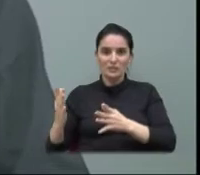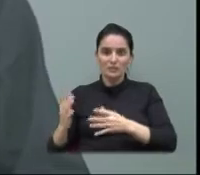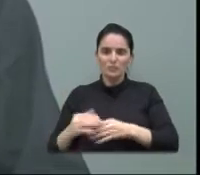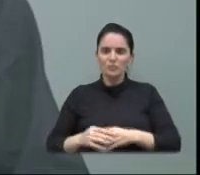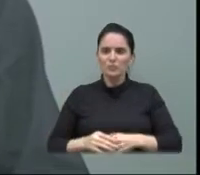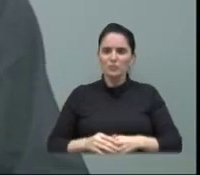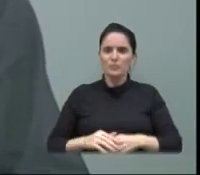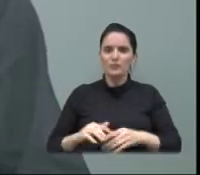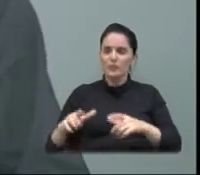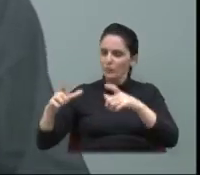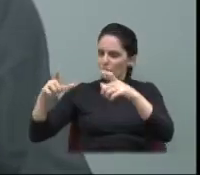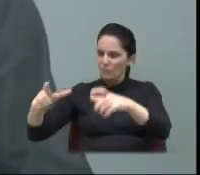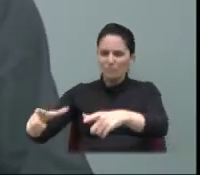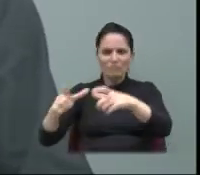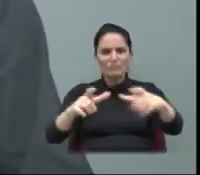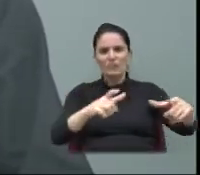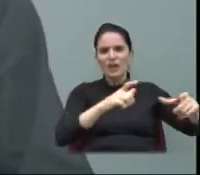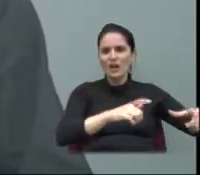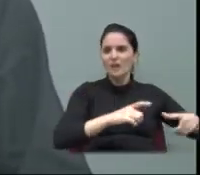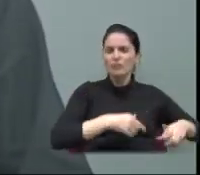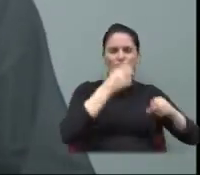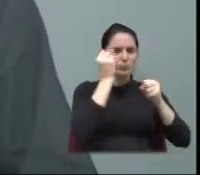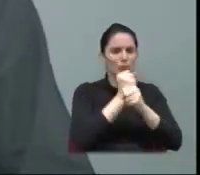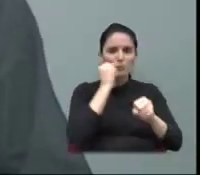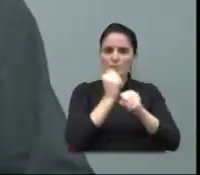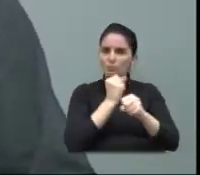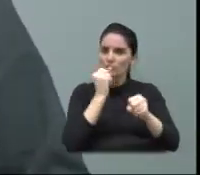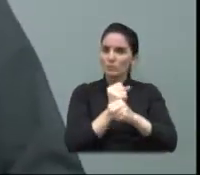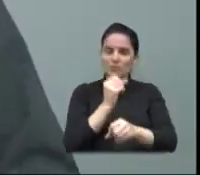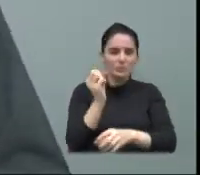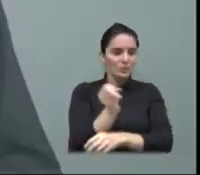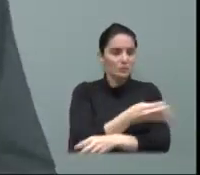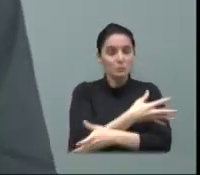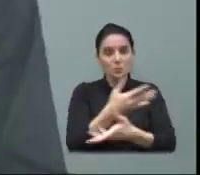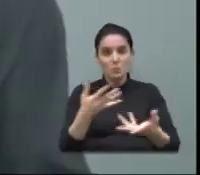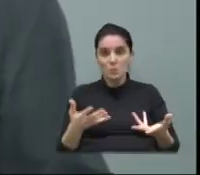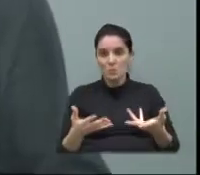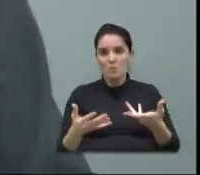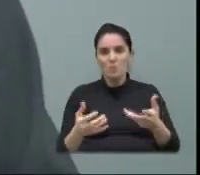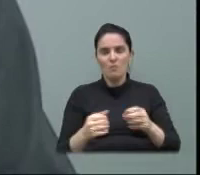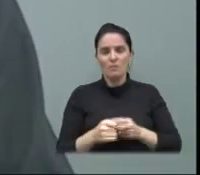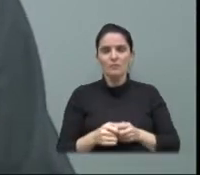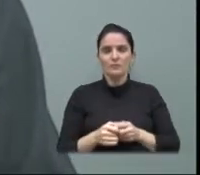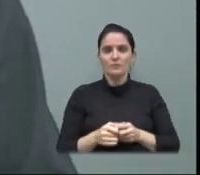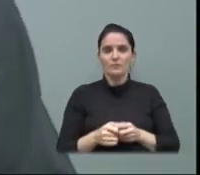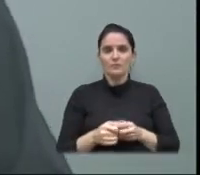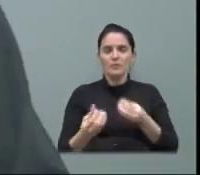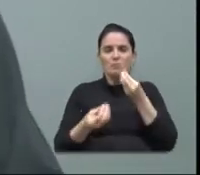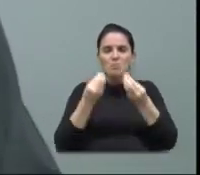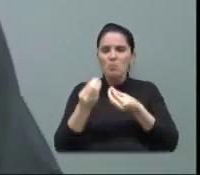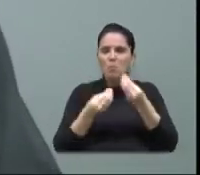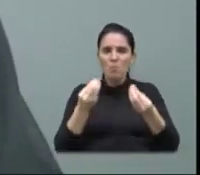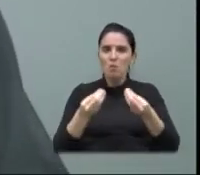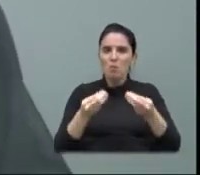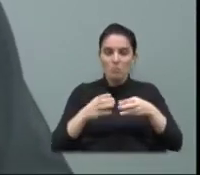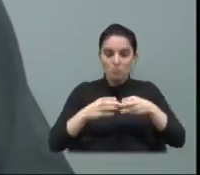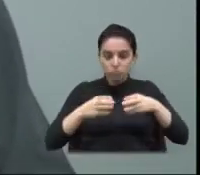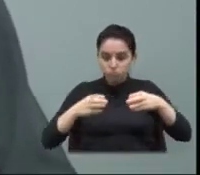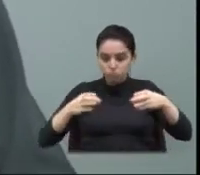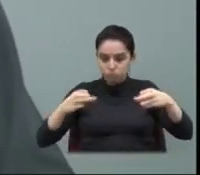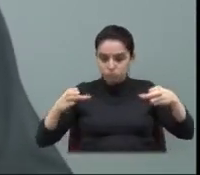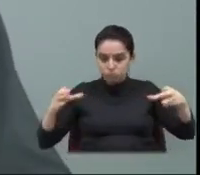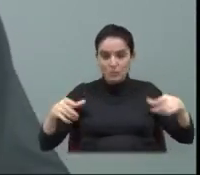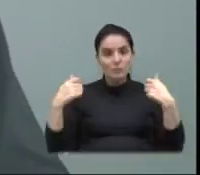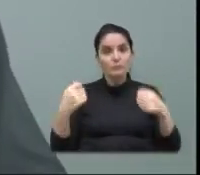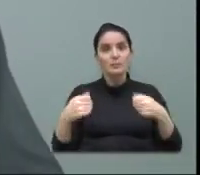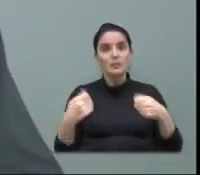um loteamento novo, fora o antigo, que agora não chama mais Real Palmer, mudou o nome. E fora tudo que está... Porque a cidade